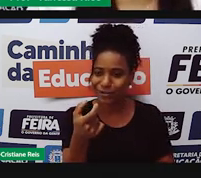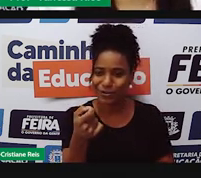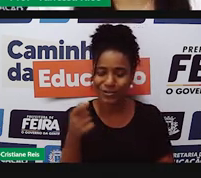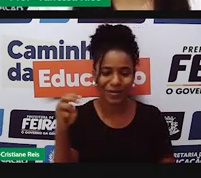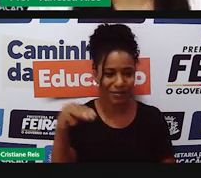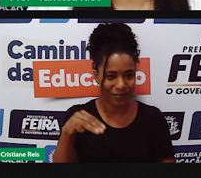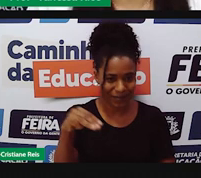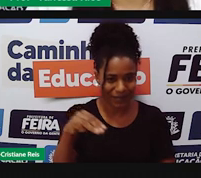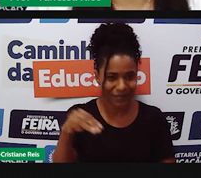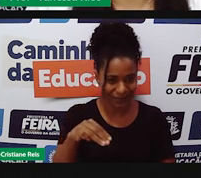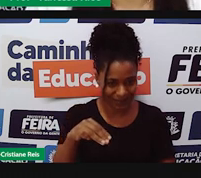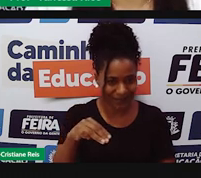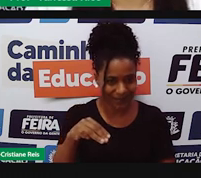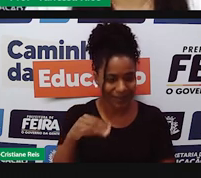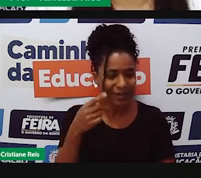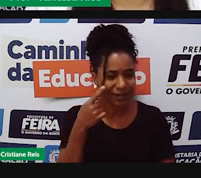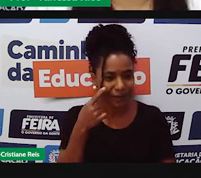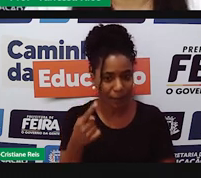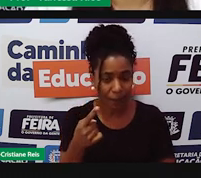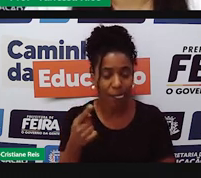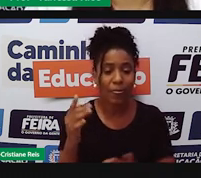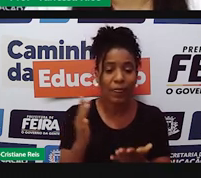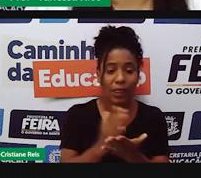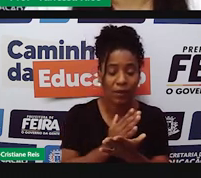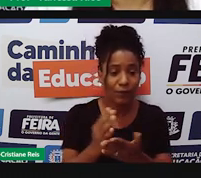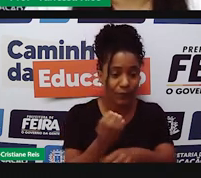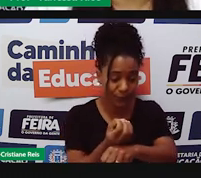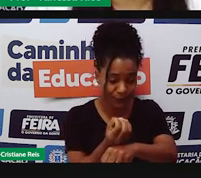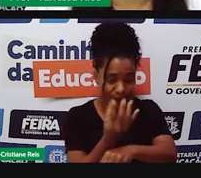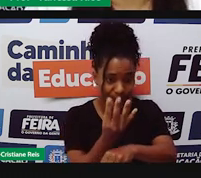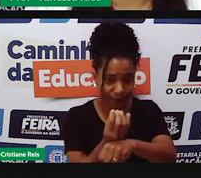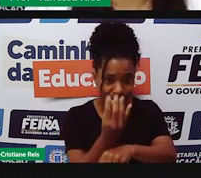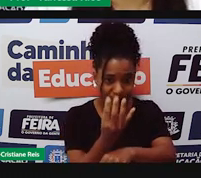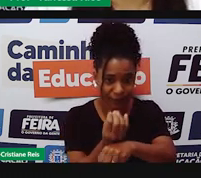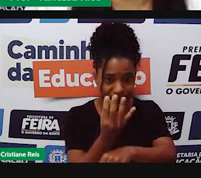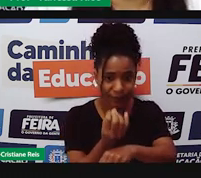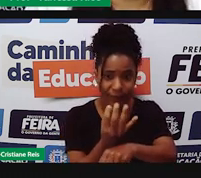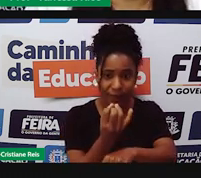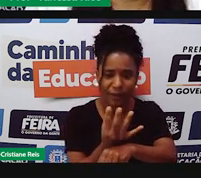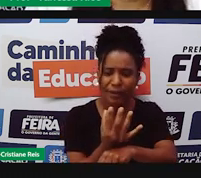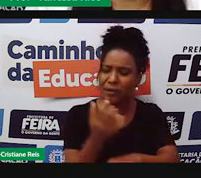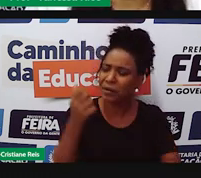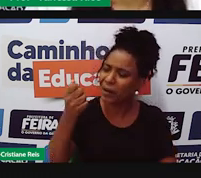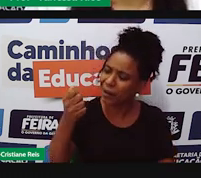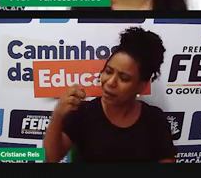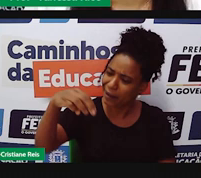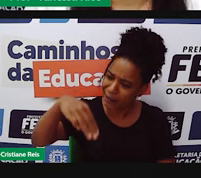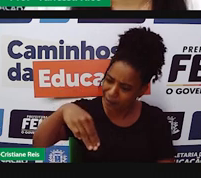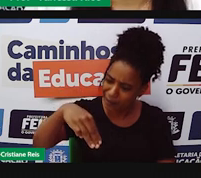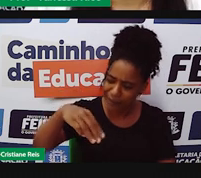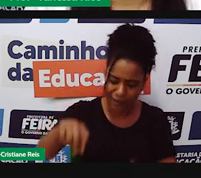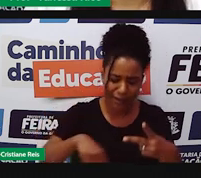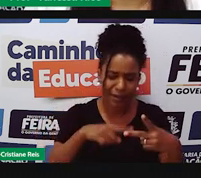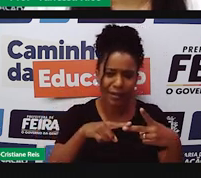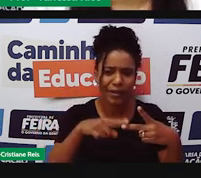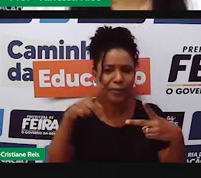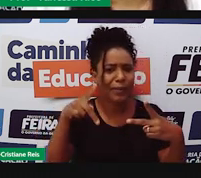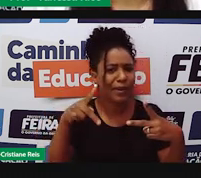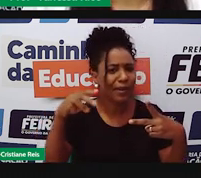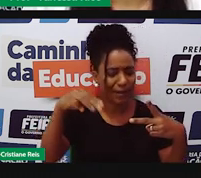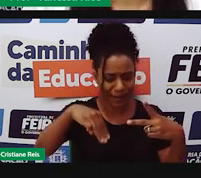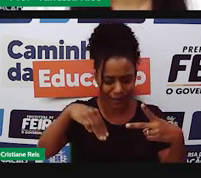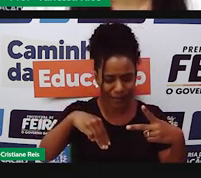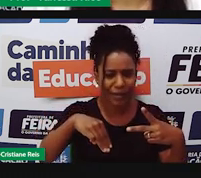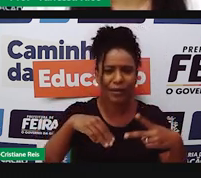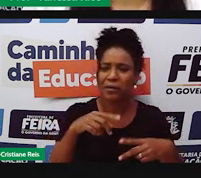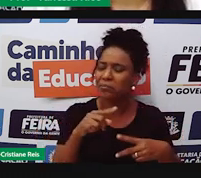comum aparecer aí nos relógios digitais, ó, essa informação, AM e PM, né? O